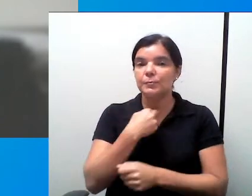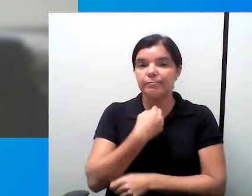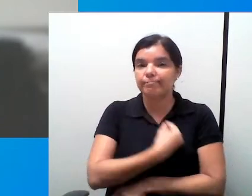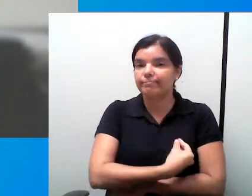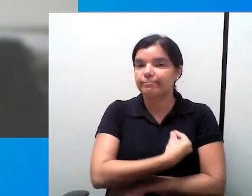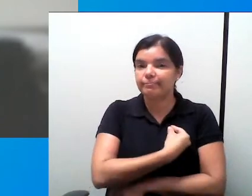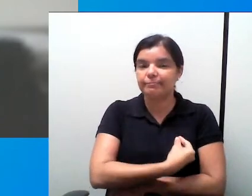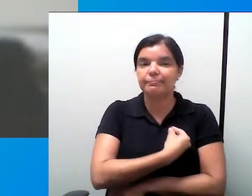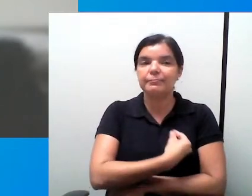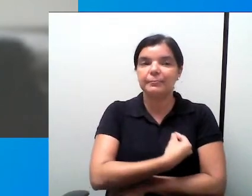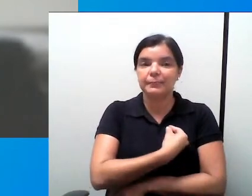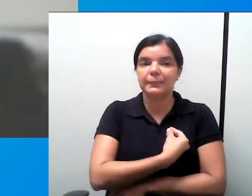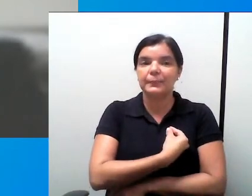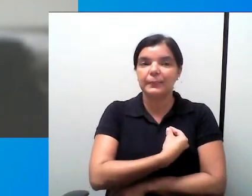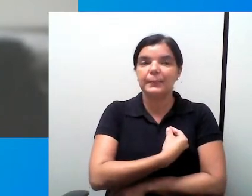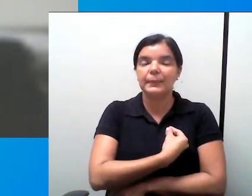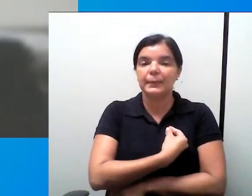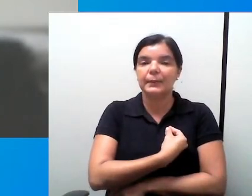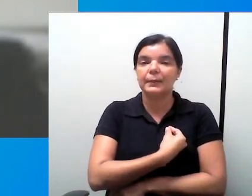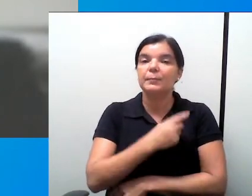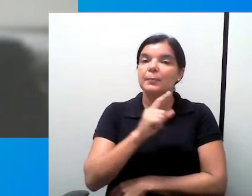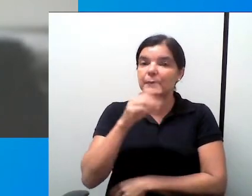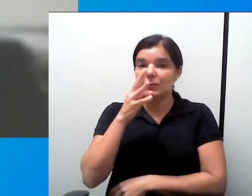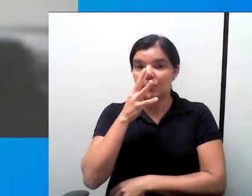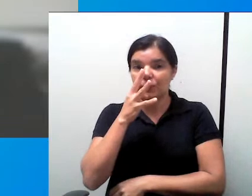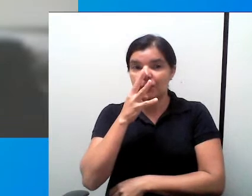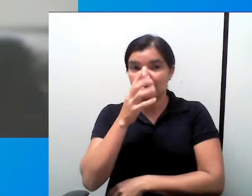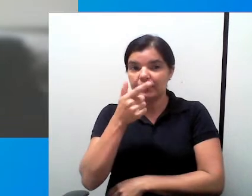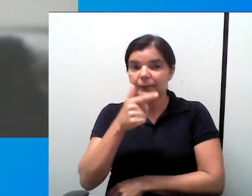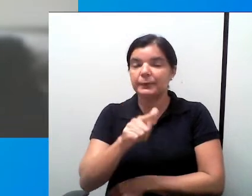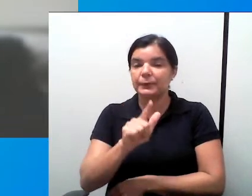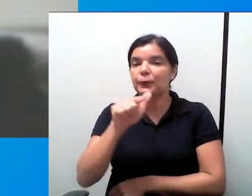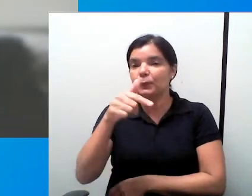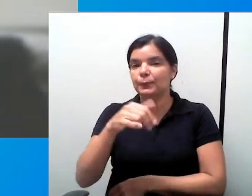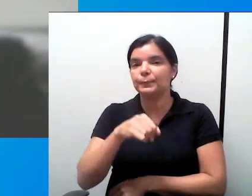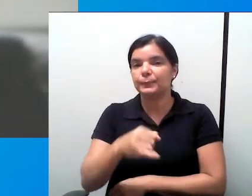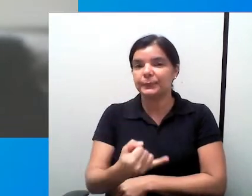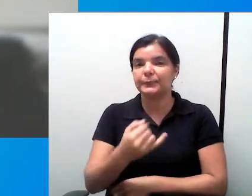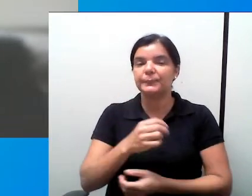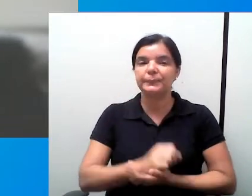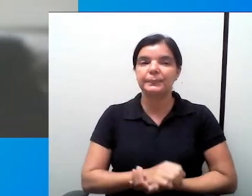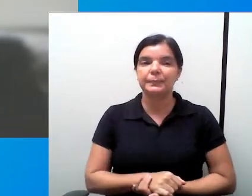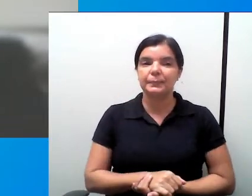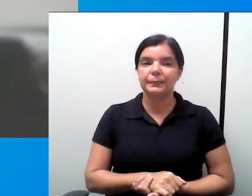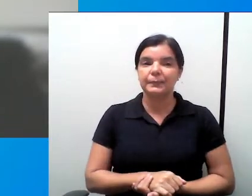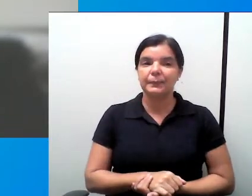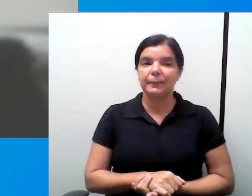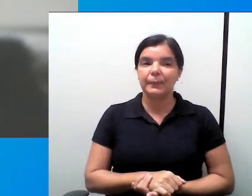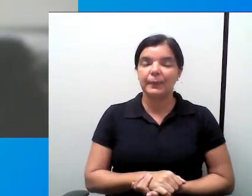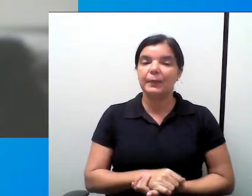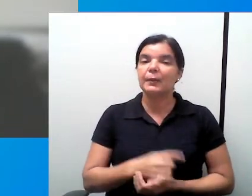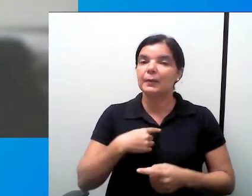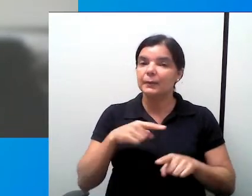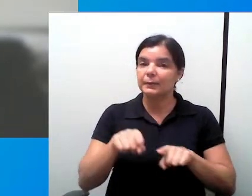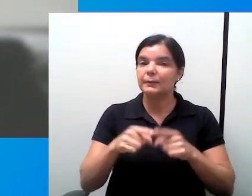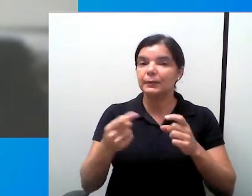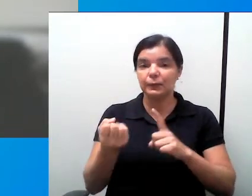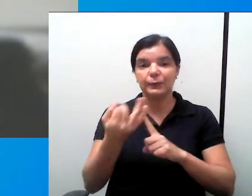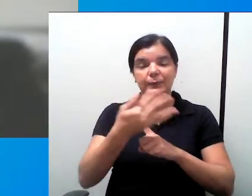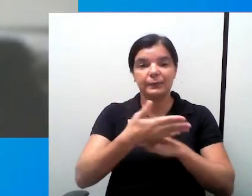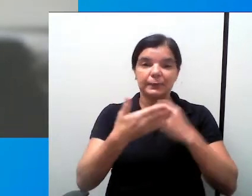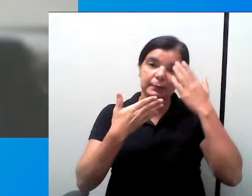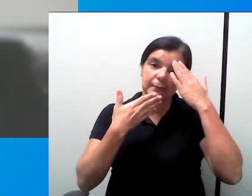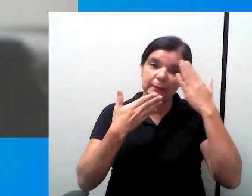completamente possam assistir uma outra oportunidade. Nós da Pró-Reitoria de Extensão, a gente agradece